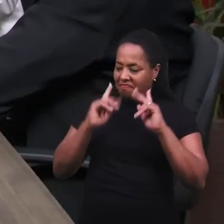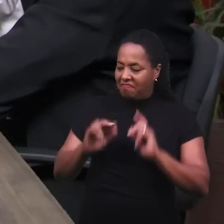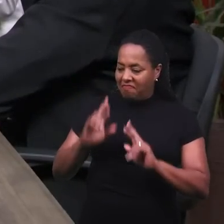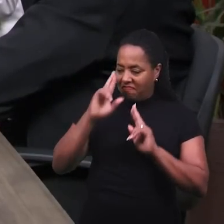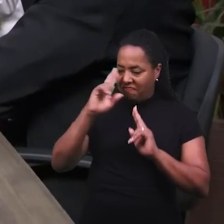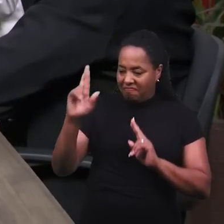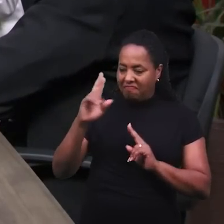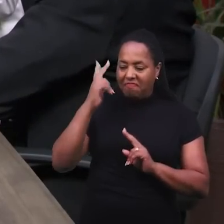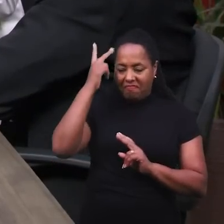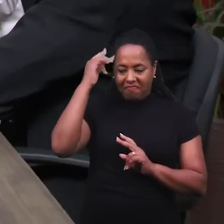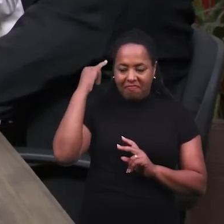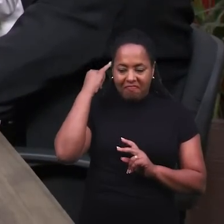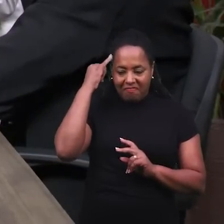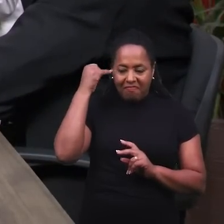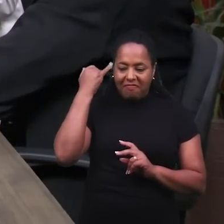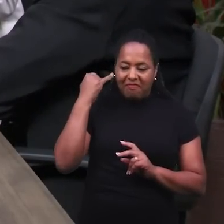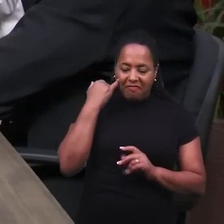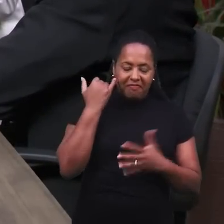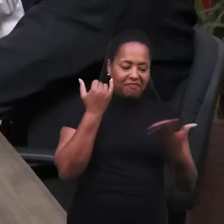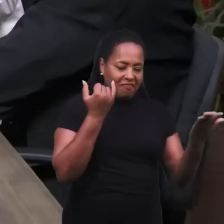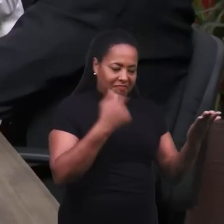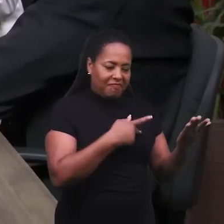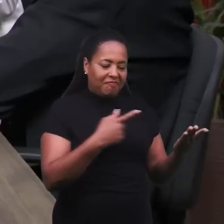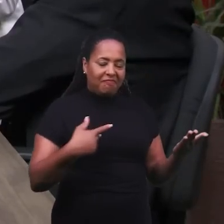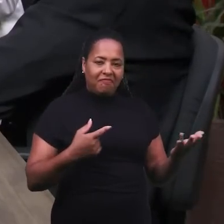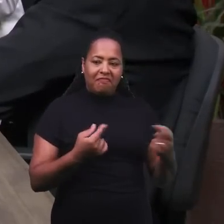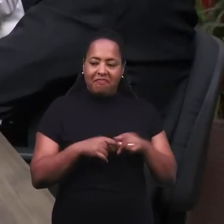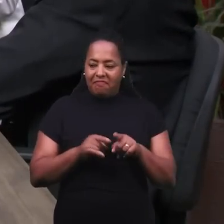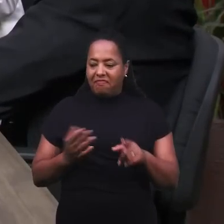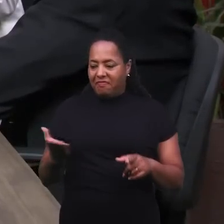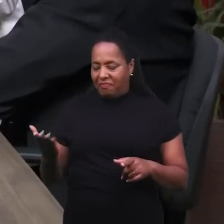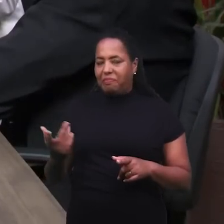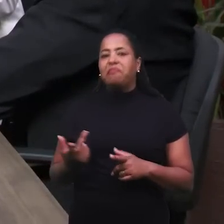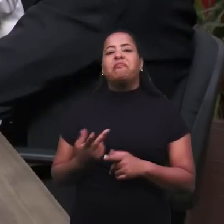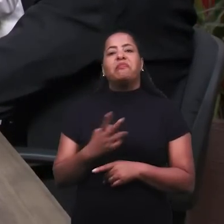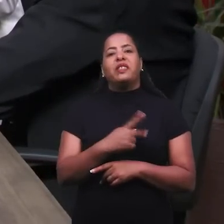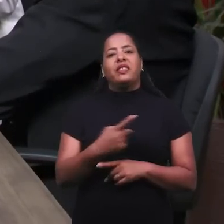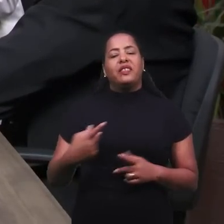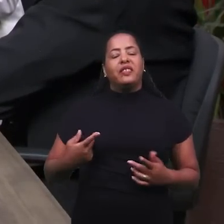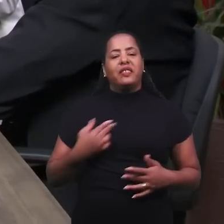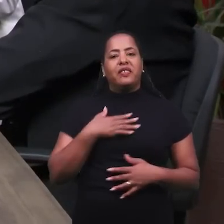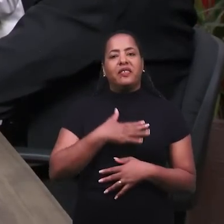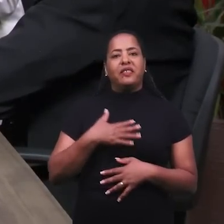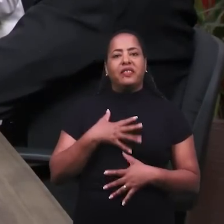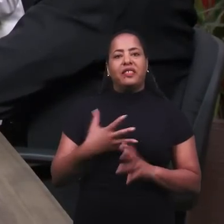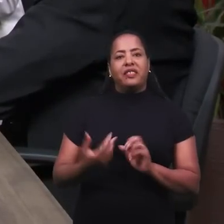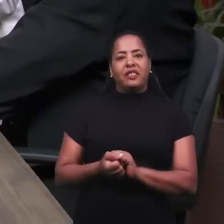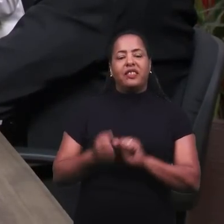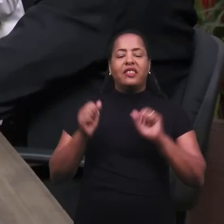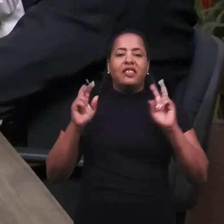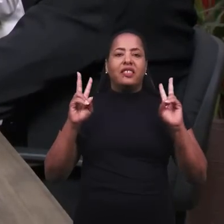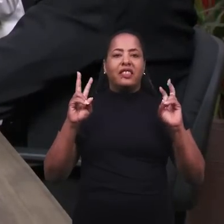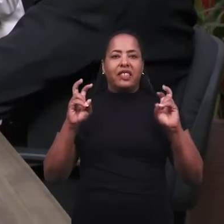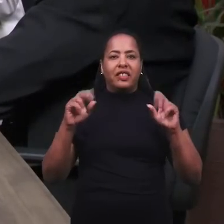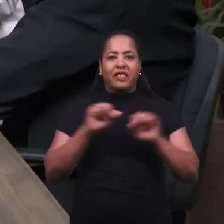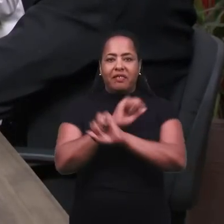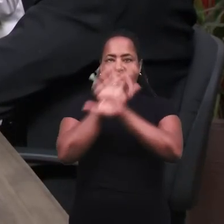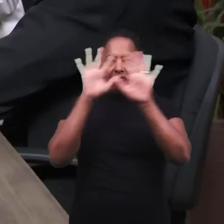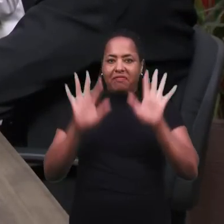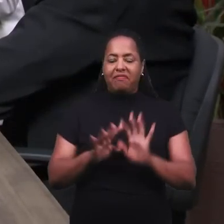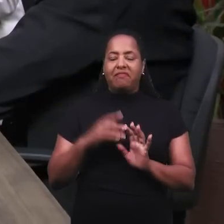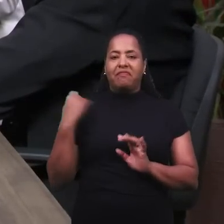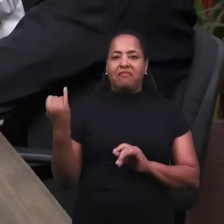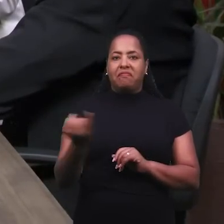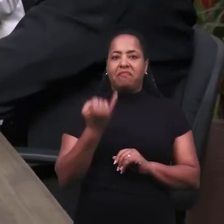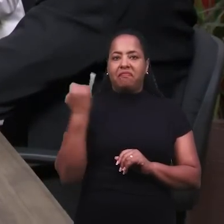Josias, pastor Jerônimo, nosso companheiro aí, para nós é uma satisfação estar aqui, Amém. Que é um tema tão caro e tão importante para todos